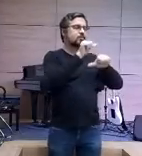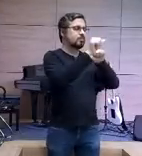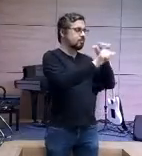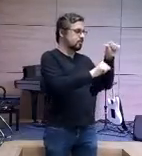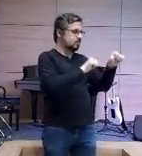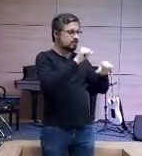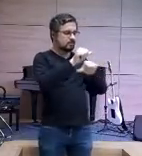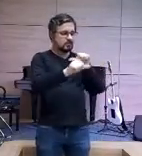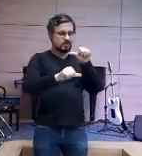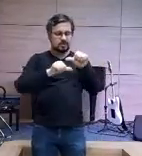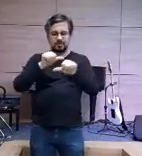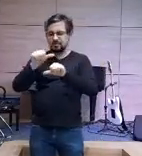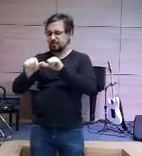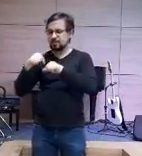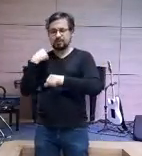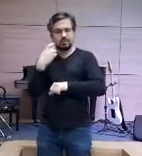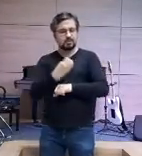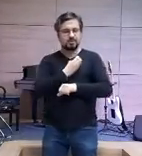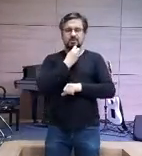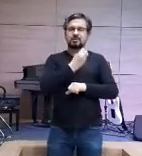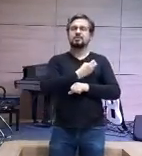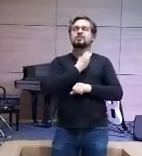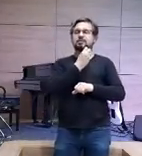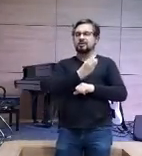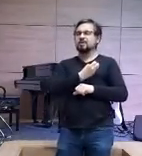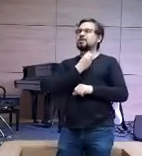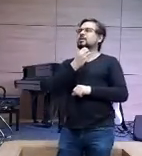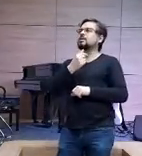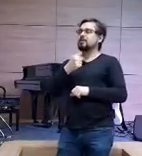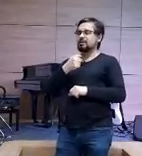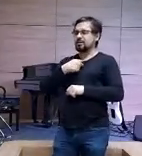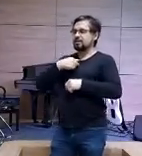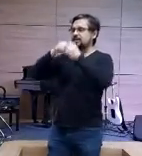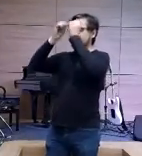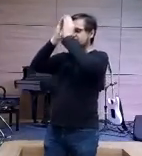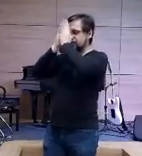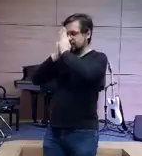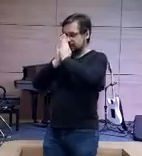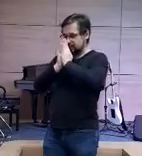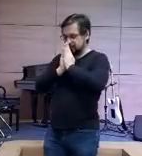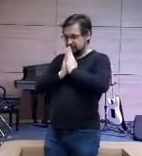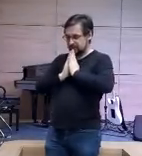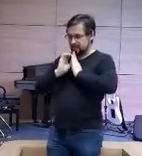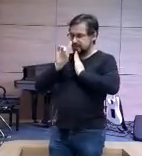transformando nossas vidas já